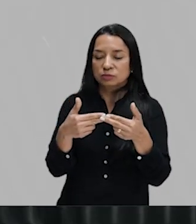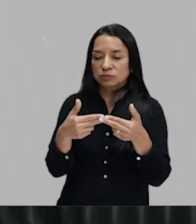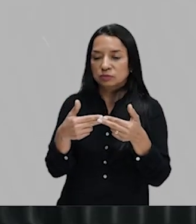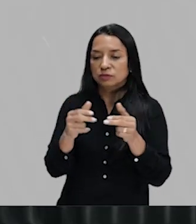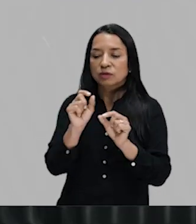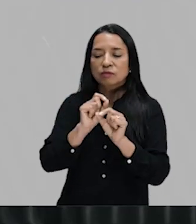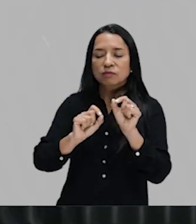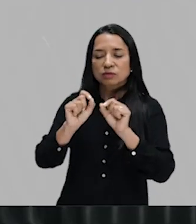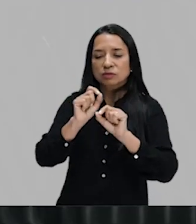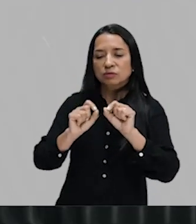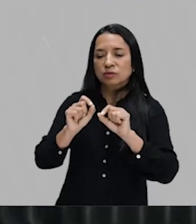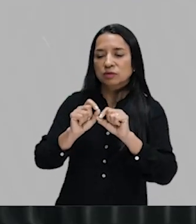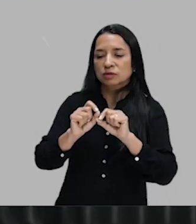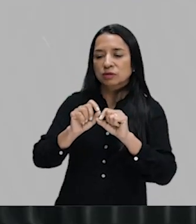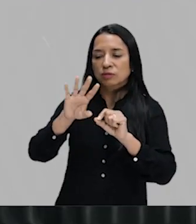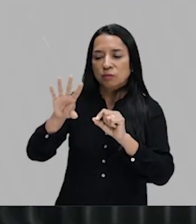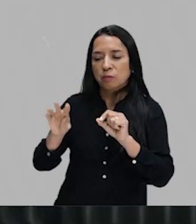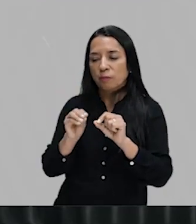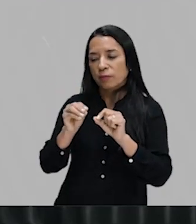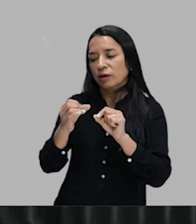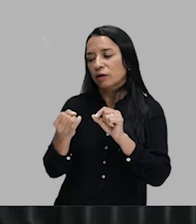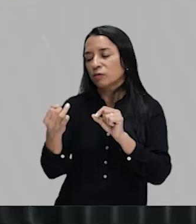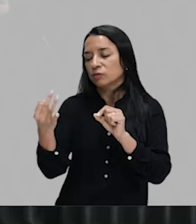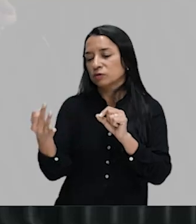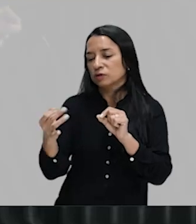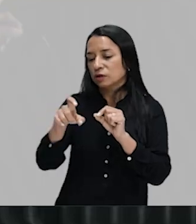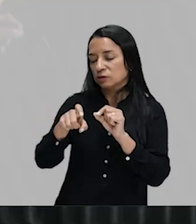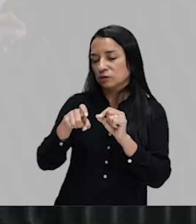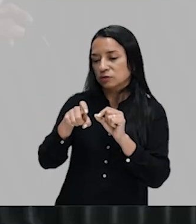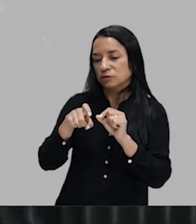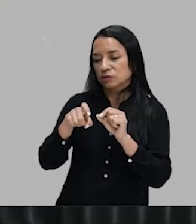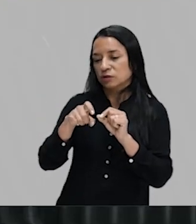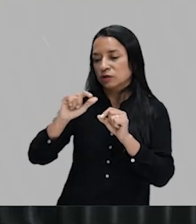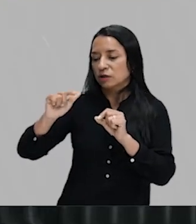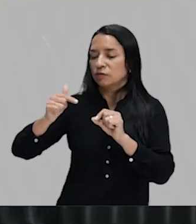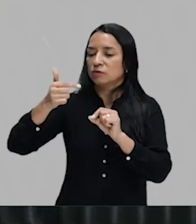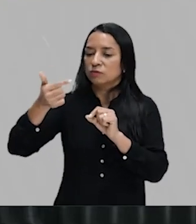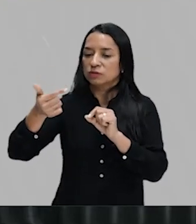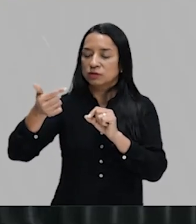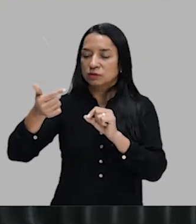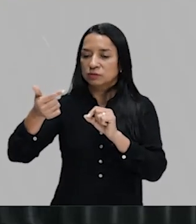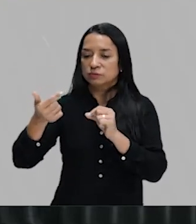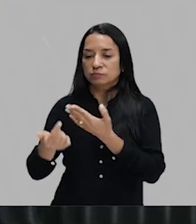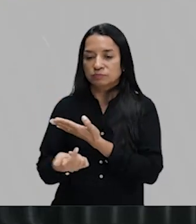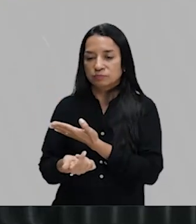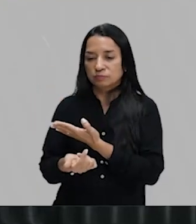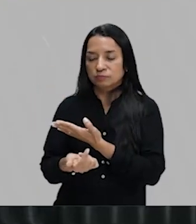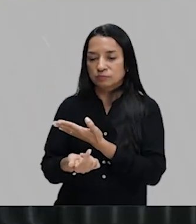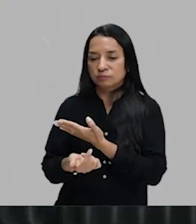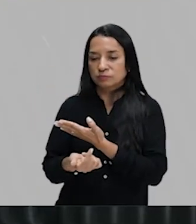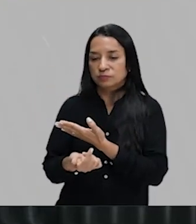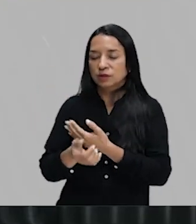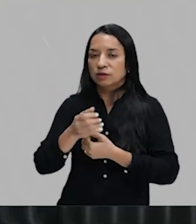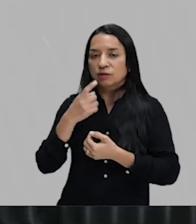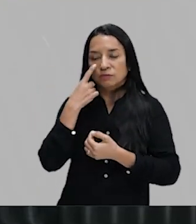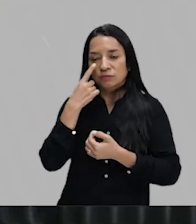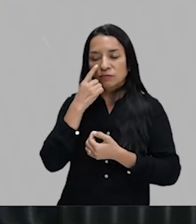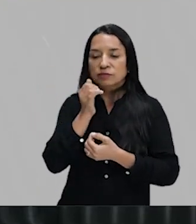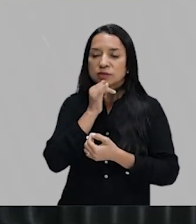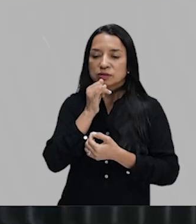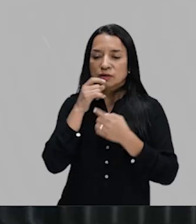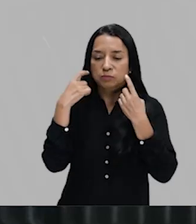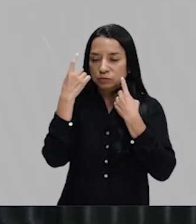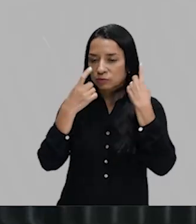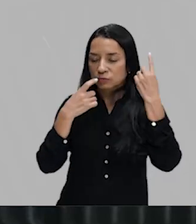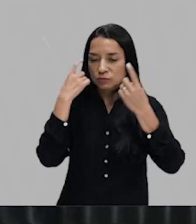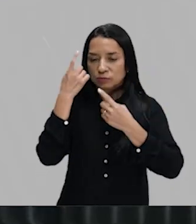vou pegar aquela quantidade aqui que foi chamada de x e elevar ao quadrado, tá? Então, a gente vai ver exemplo, não se preocupa, tá?